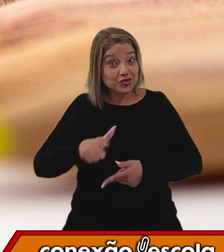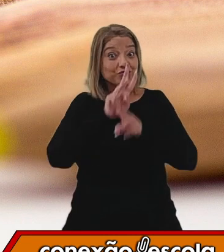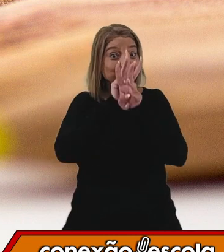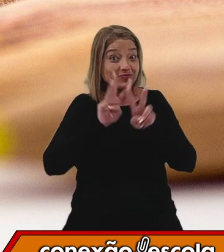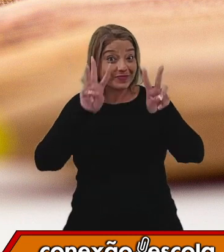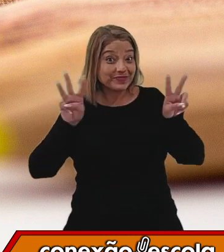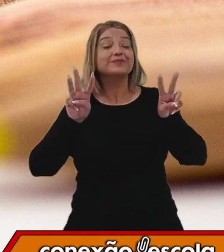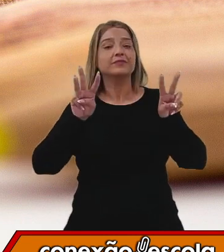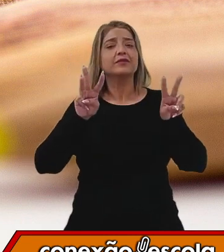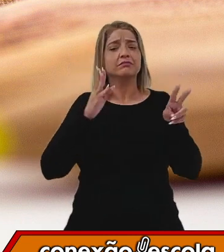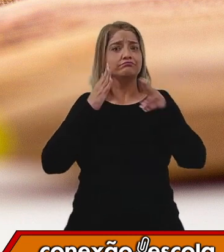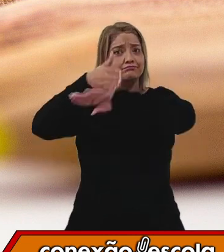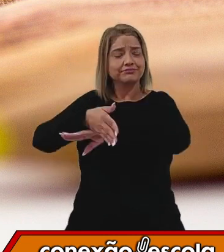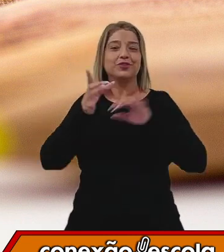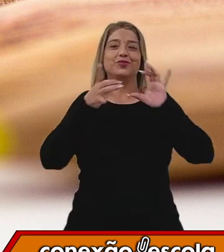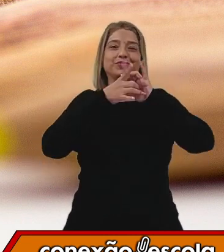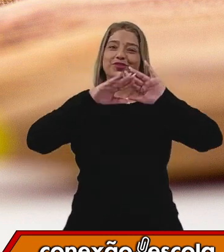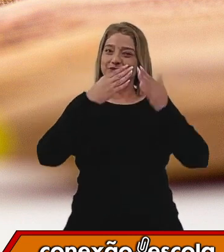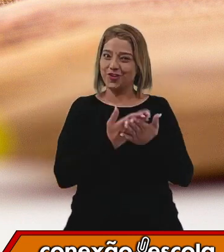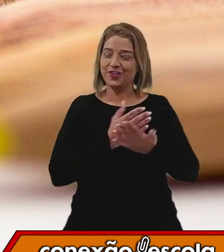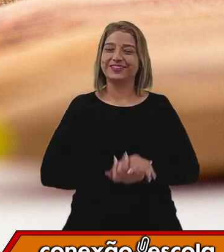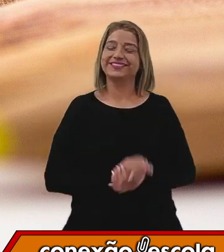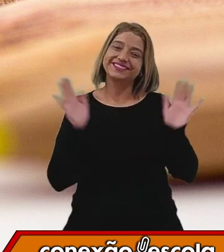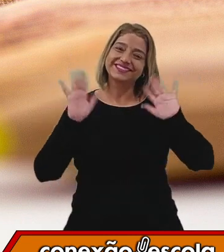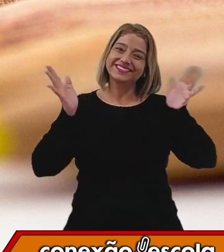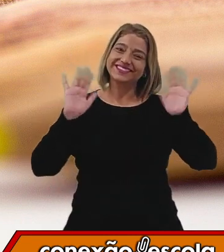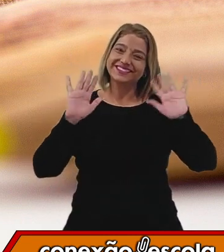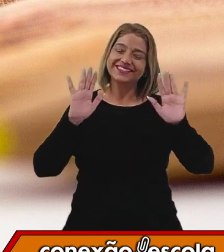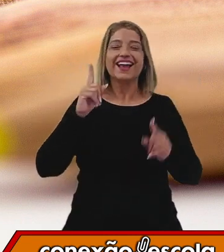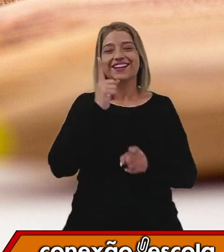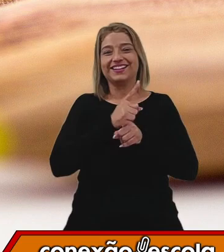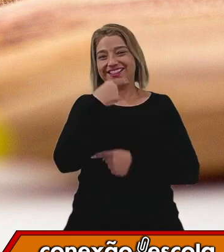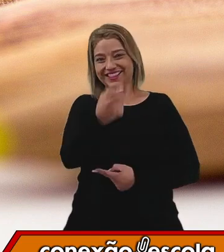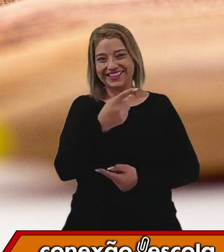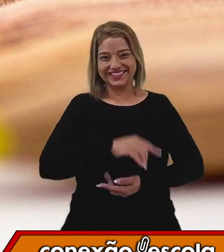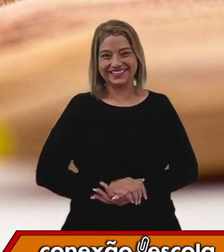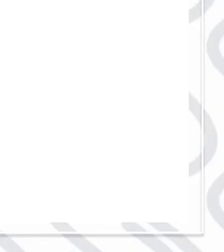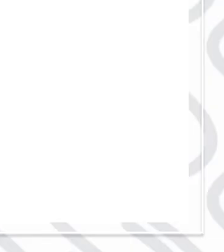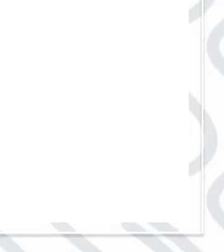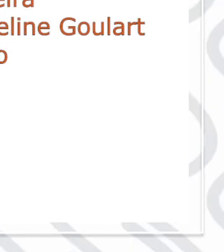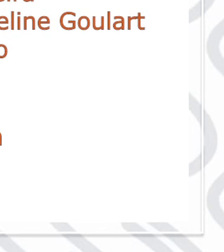conteúdo, acessem o portal Conexão Escola. Tchau, tchau e até mais!